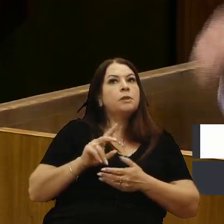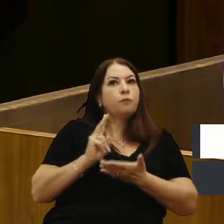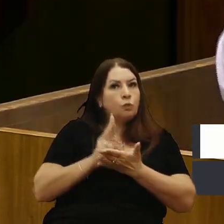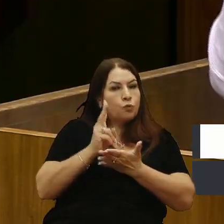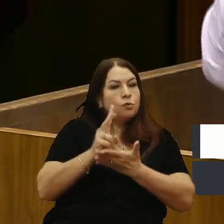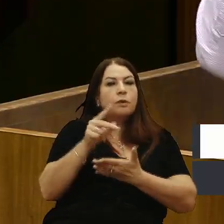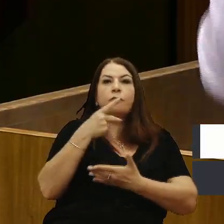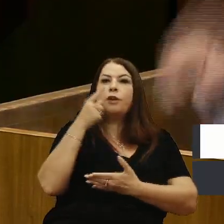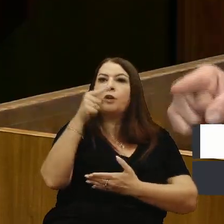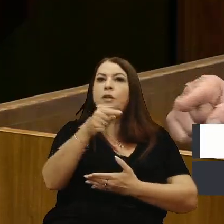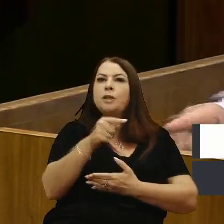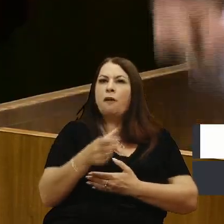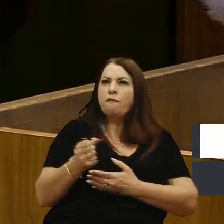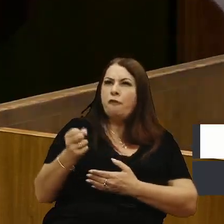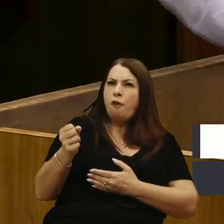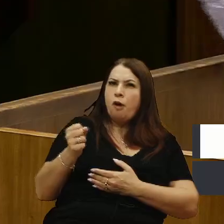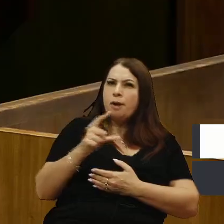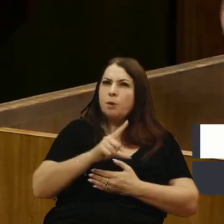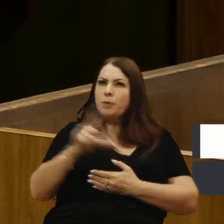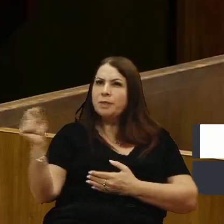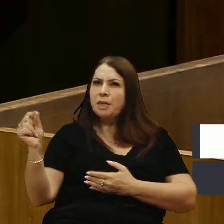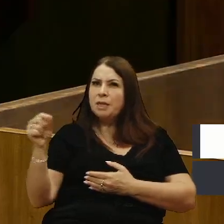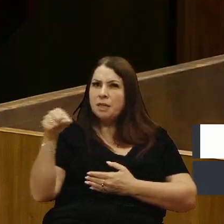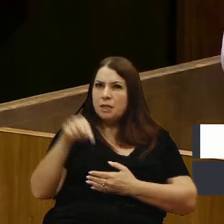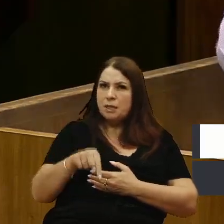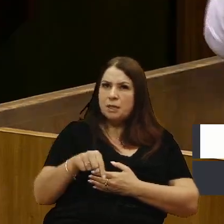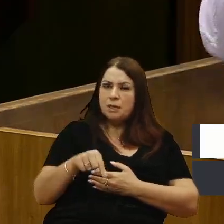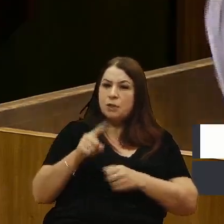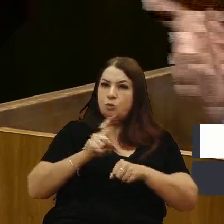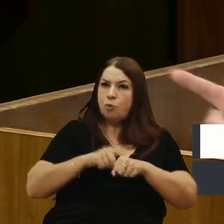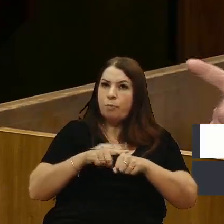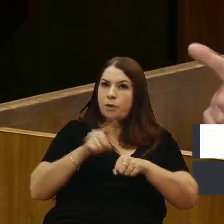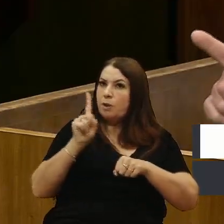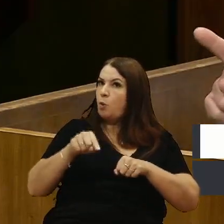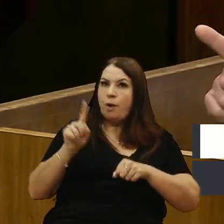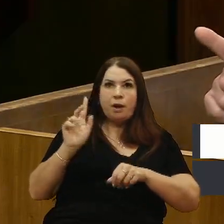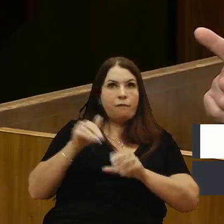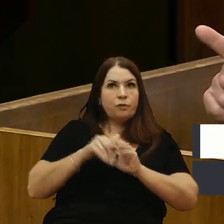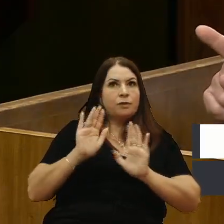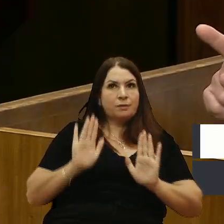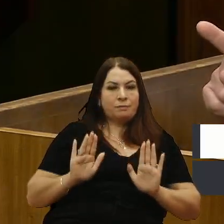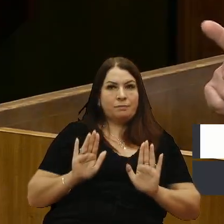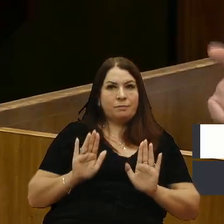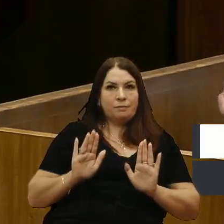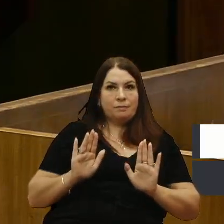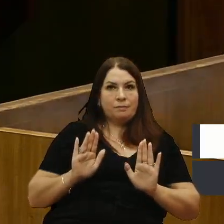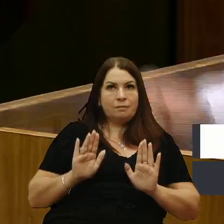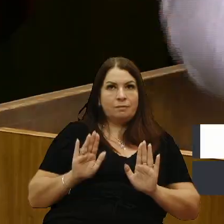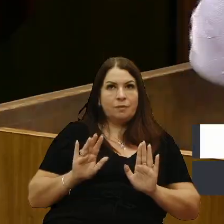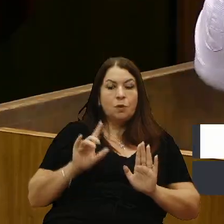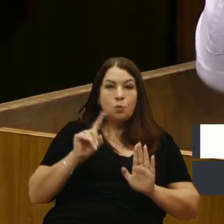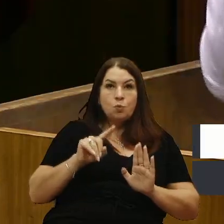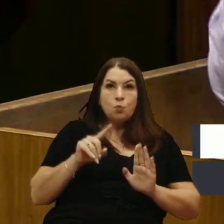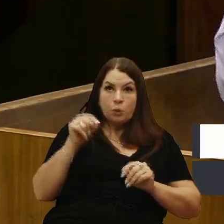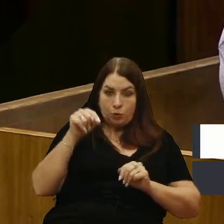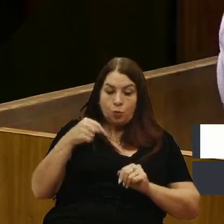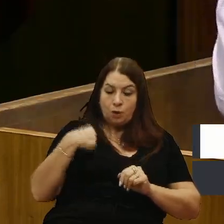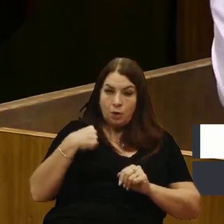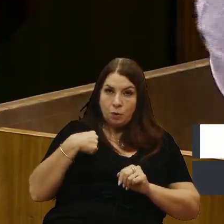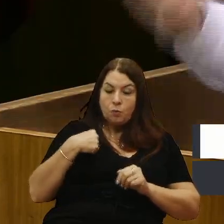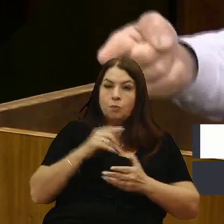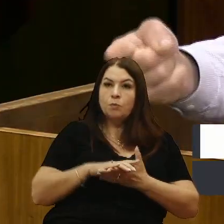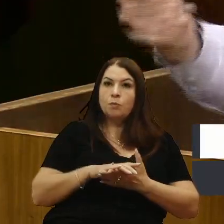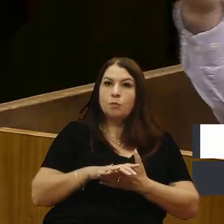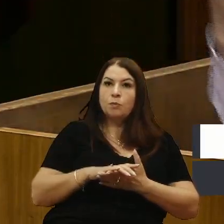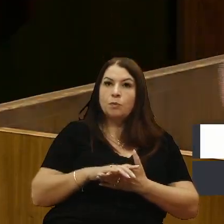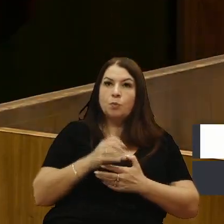A senhora disse que eu fui covarde porque eu saí da sala, num momento que não era de votação. Só que quando eu,